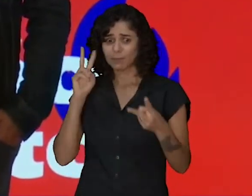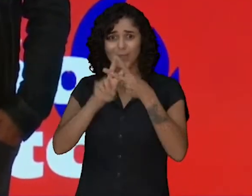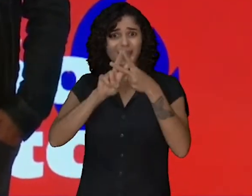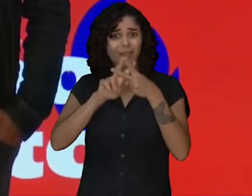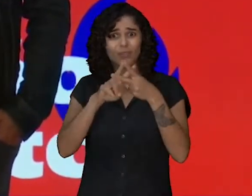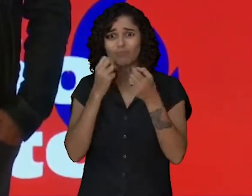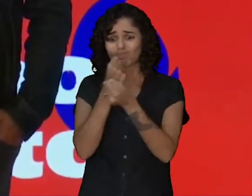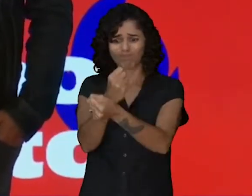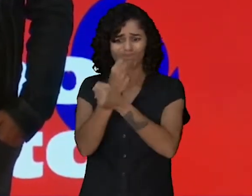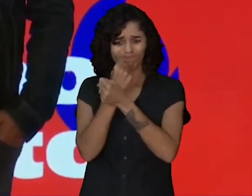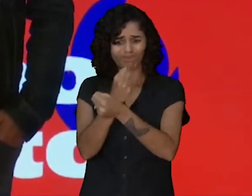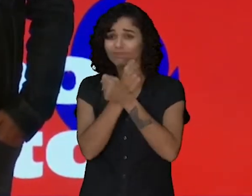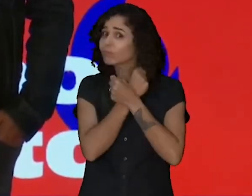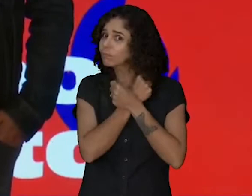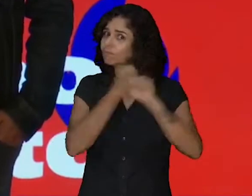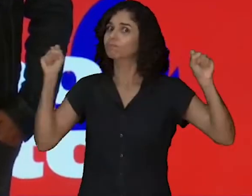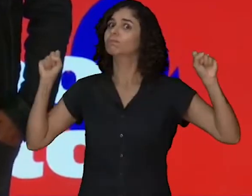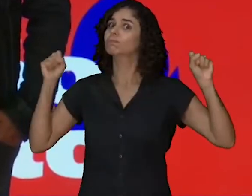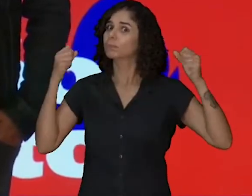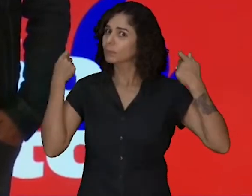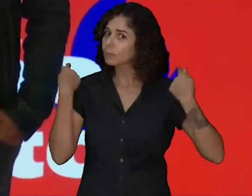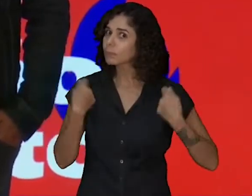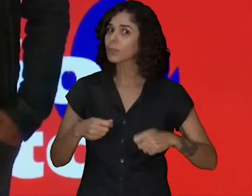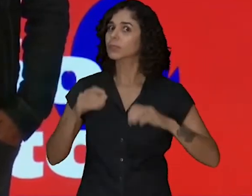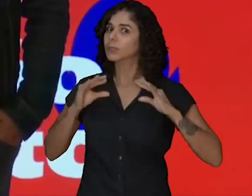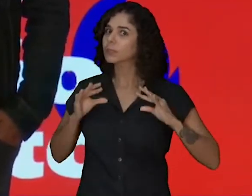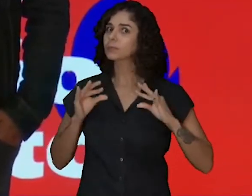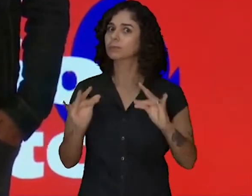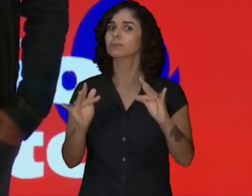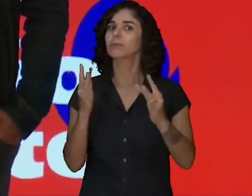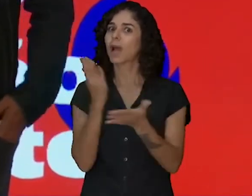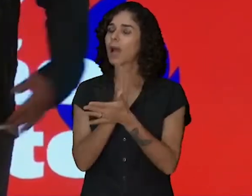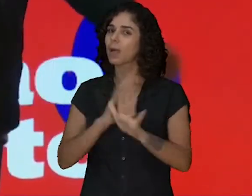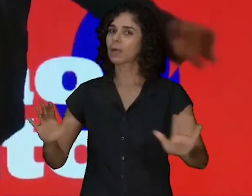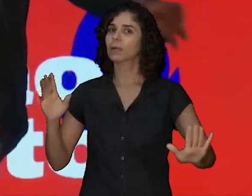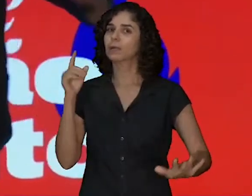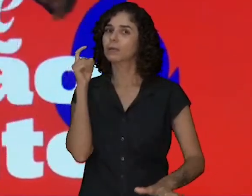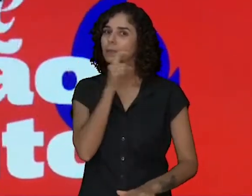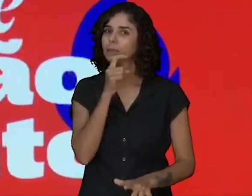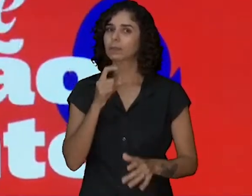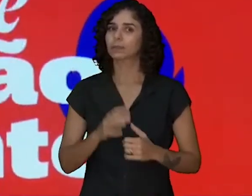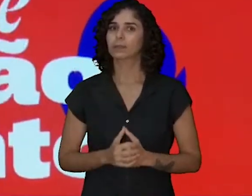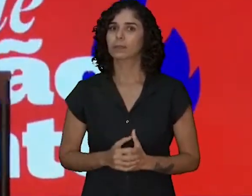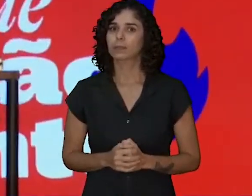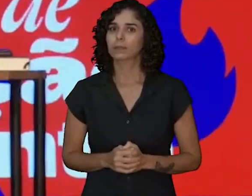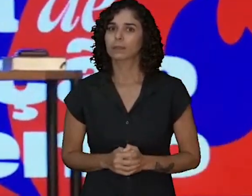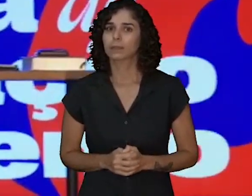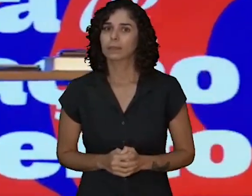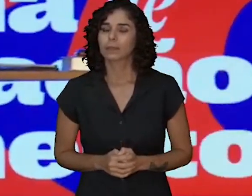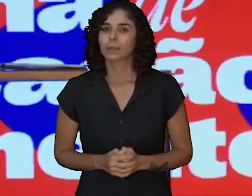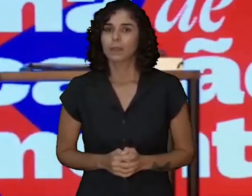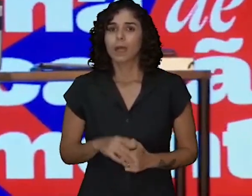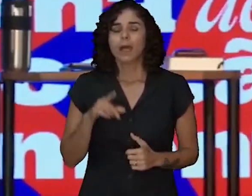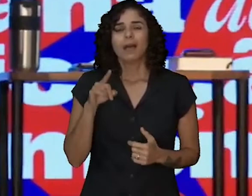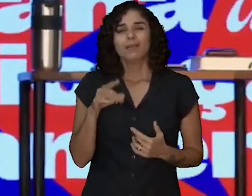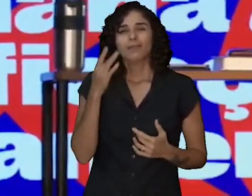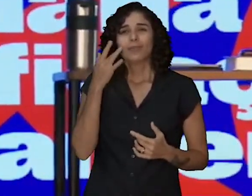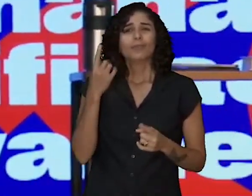os sofismas desfeitos. E você não sabe por que não acontece na sua vida,